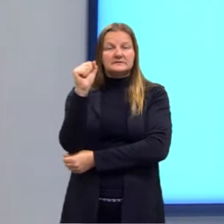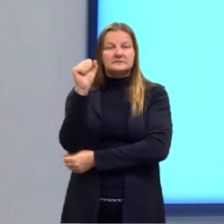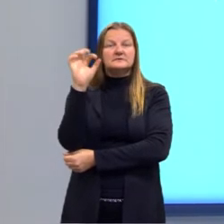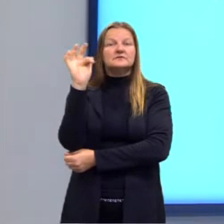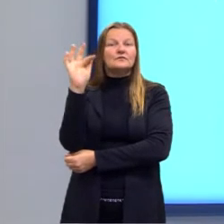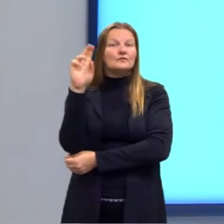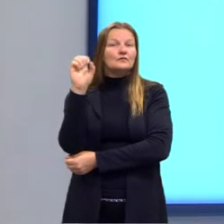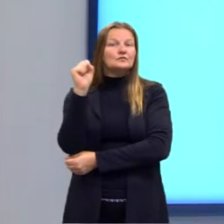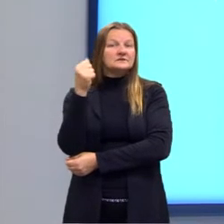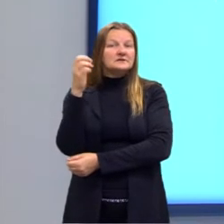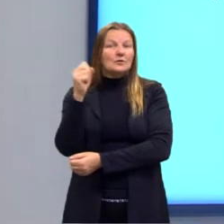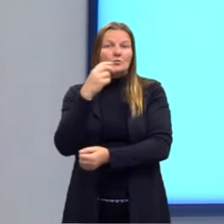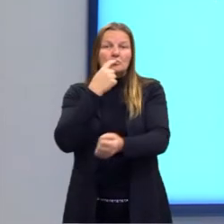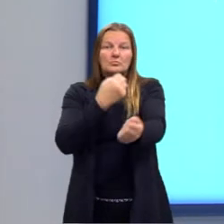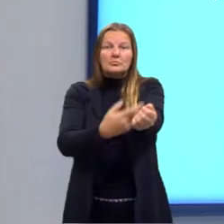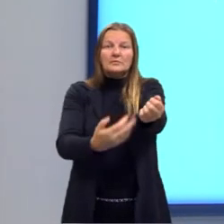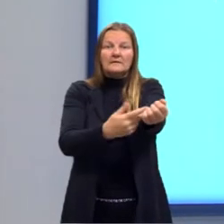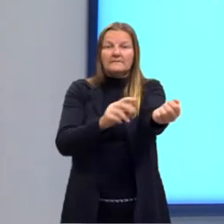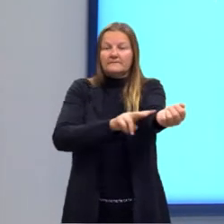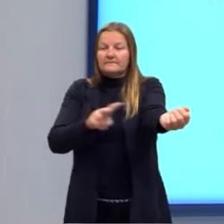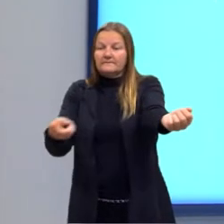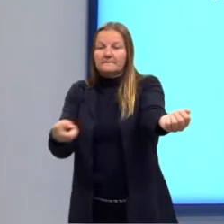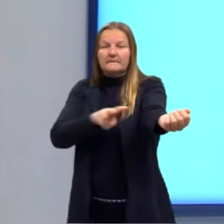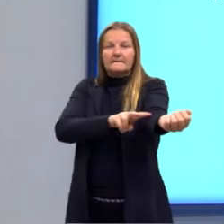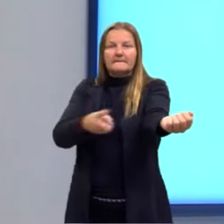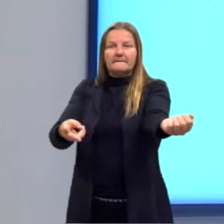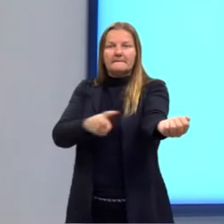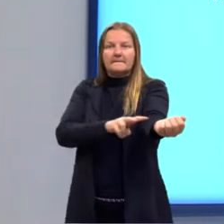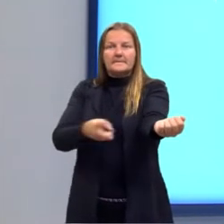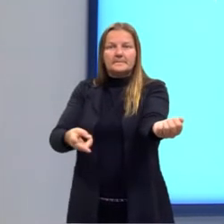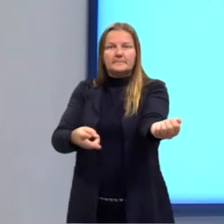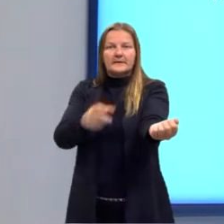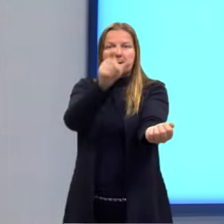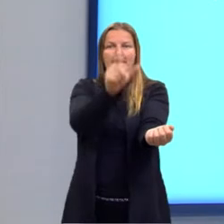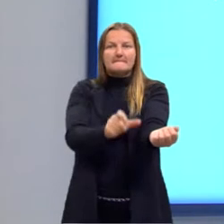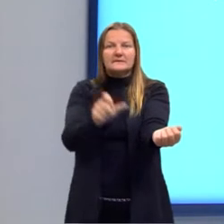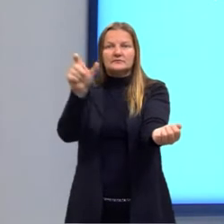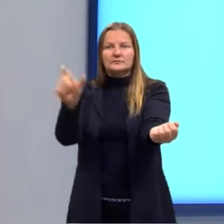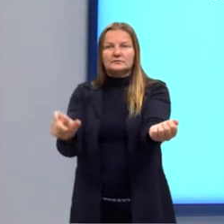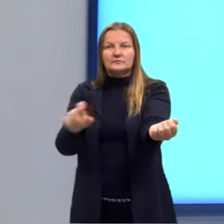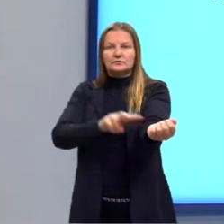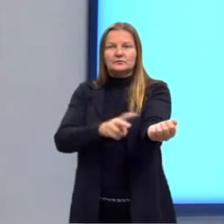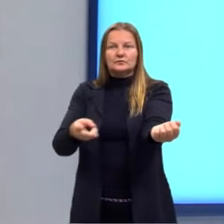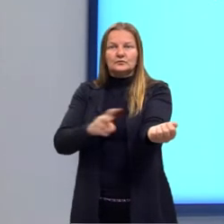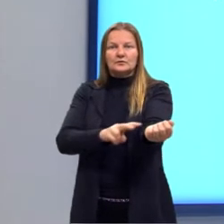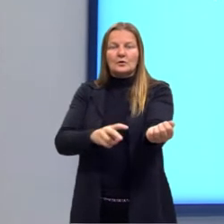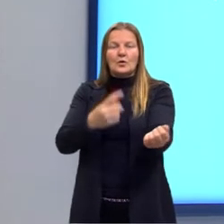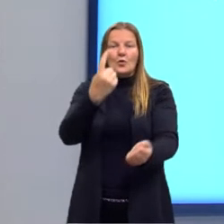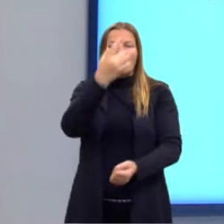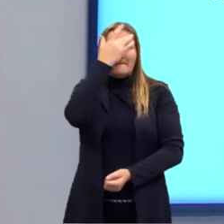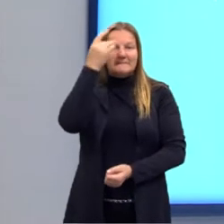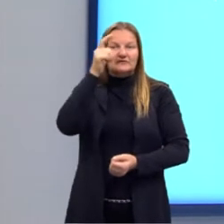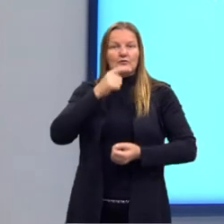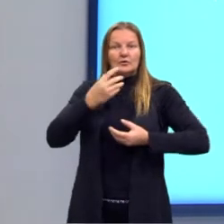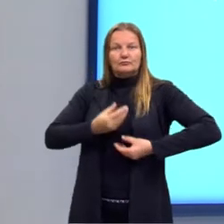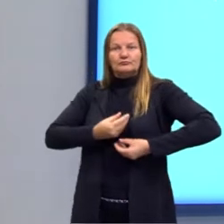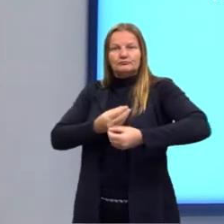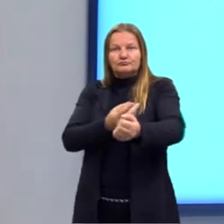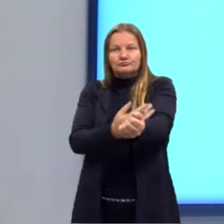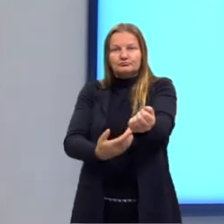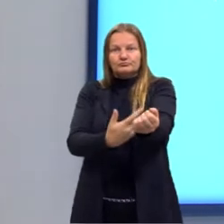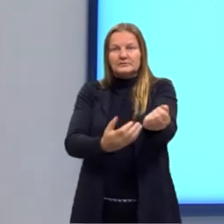bom que seria a transfusão de sangue né é uma transferência de sangue da pessoa doadora para uma pessoa